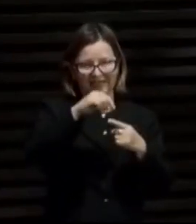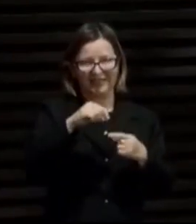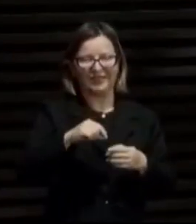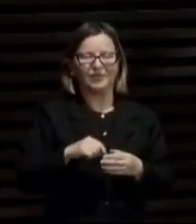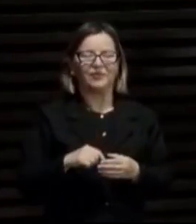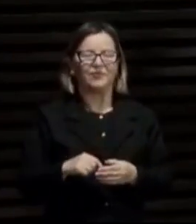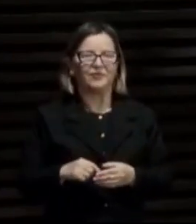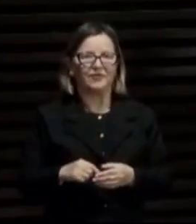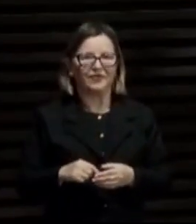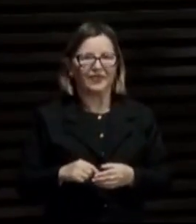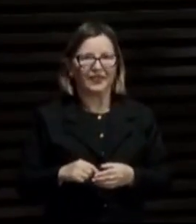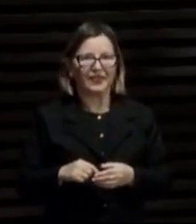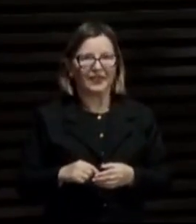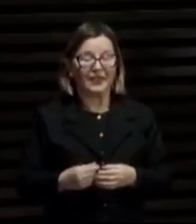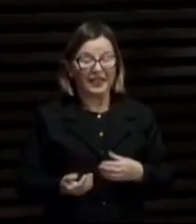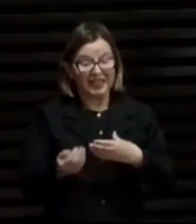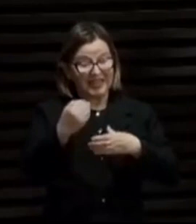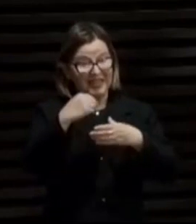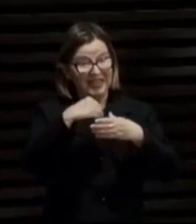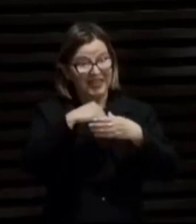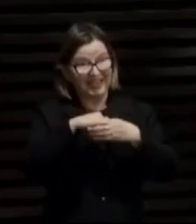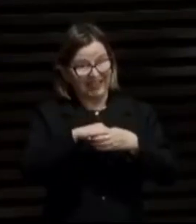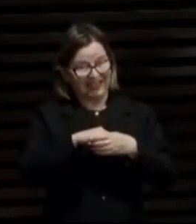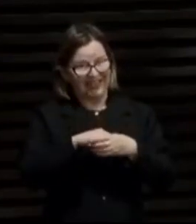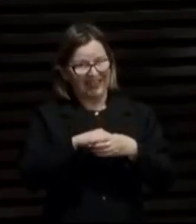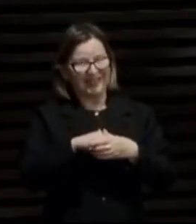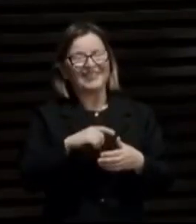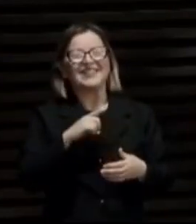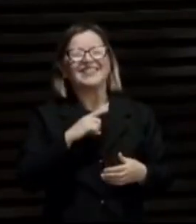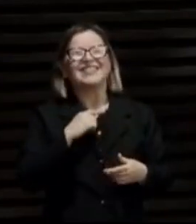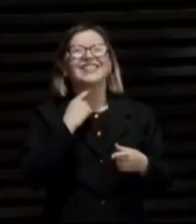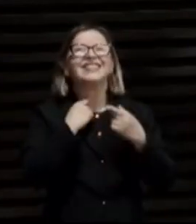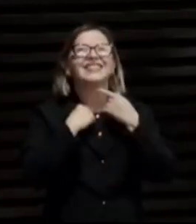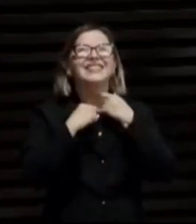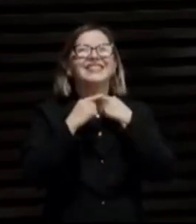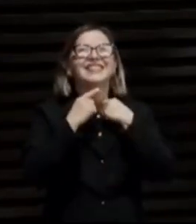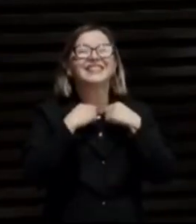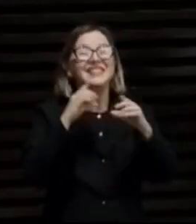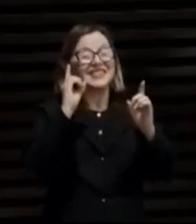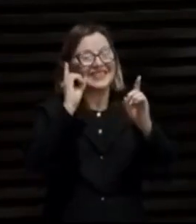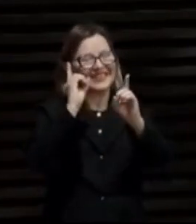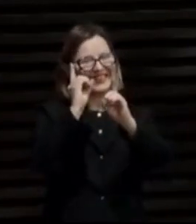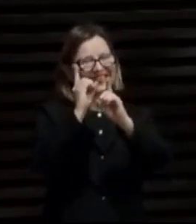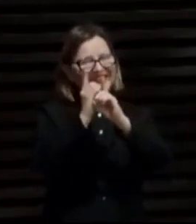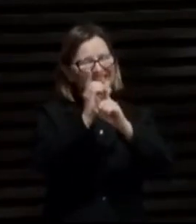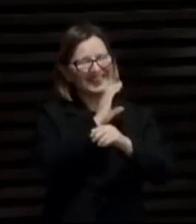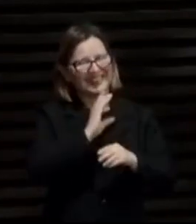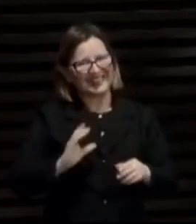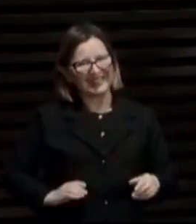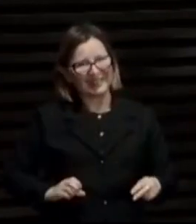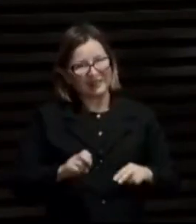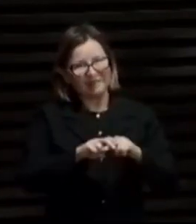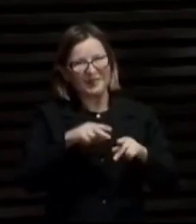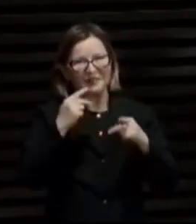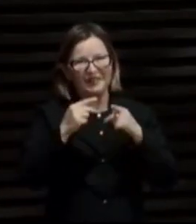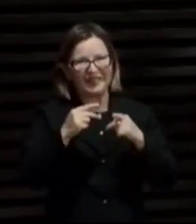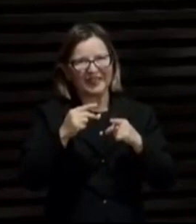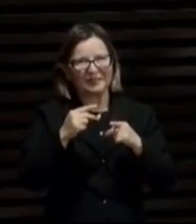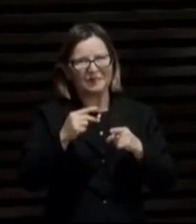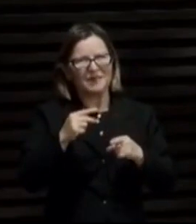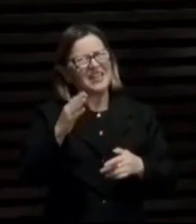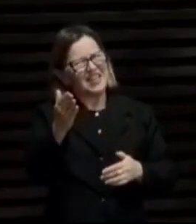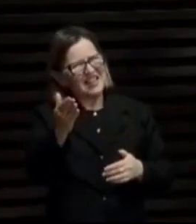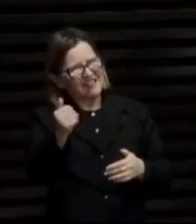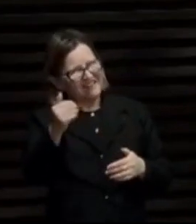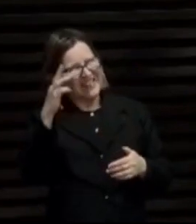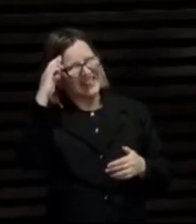no mais íntimo do seu ser o desejo de encontrar a Cristo. Por isso nós clamamos Maranata. Nós temos